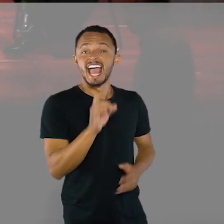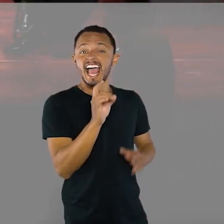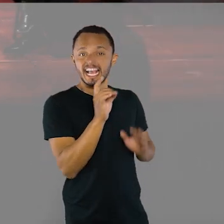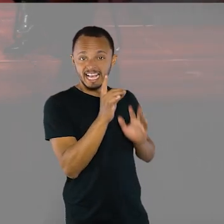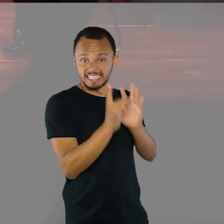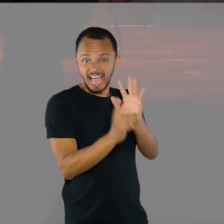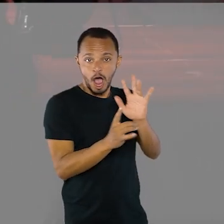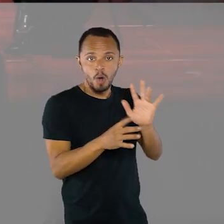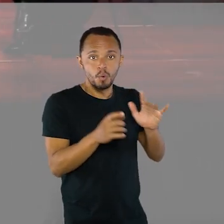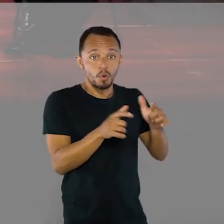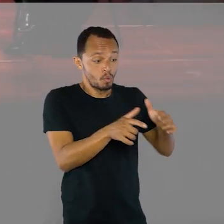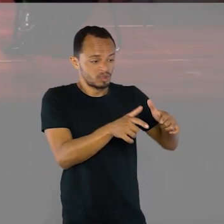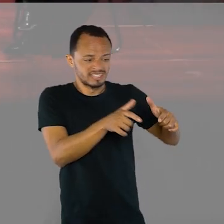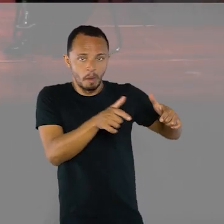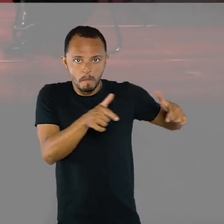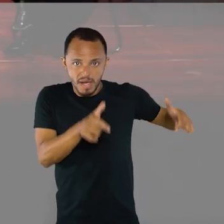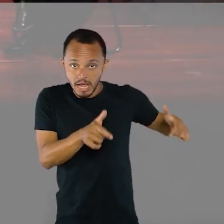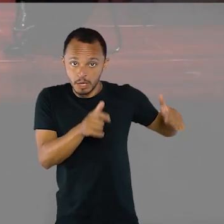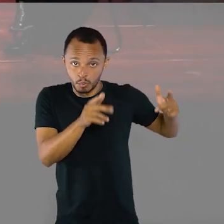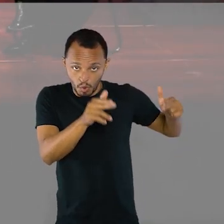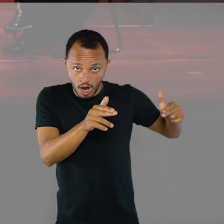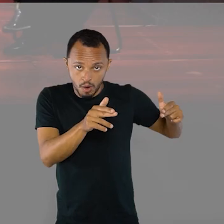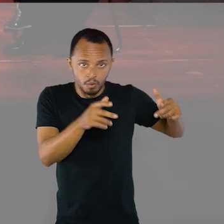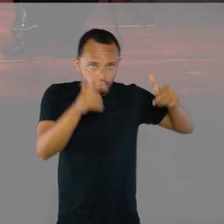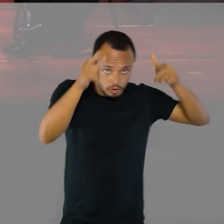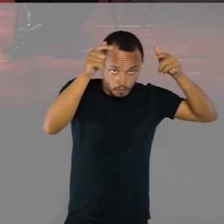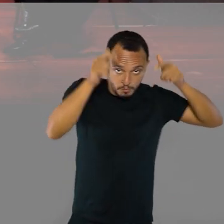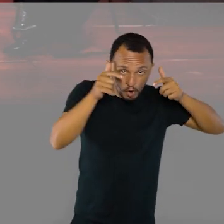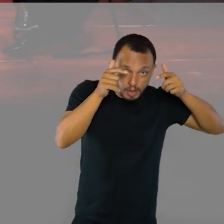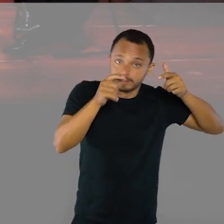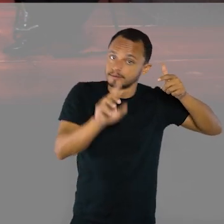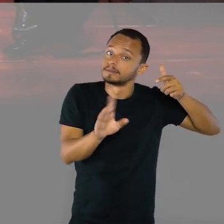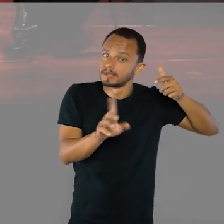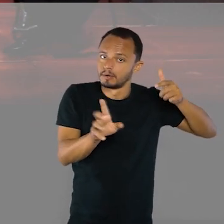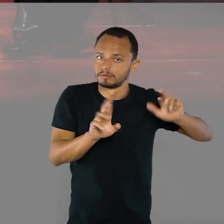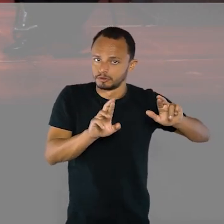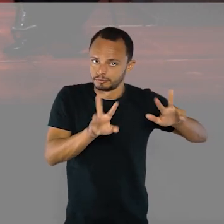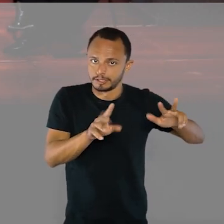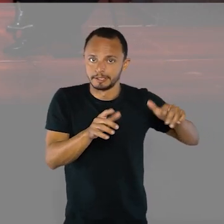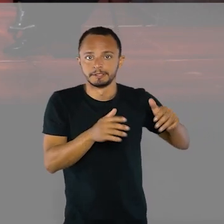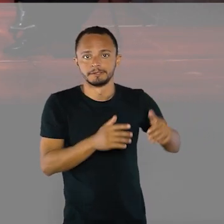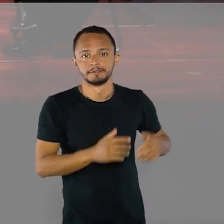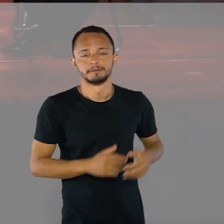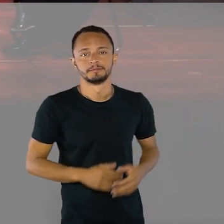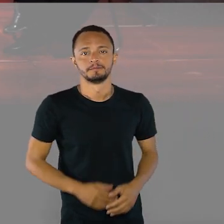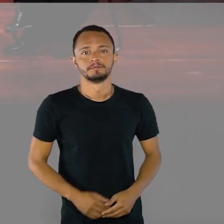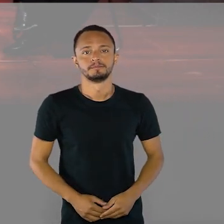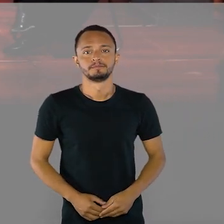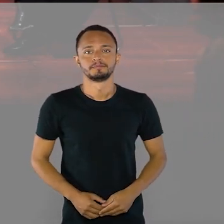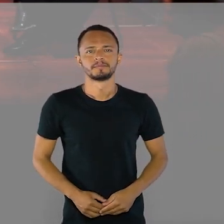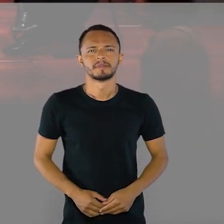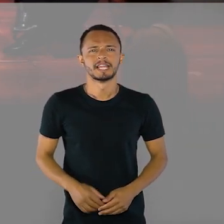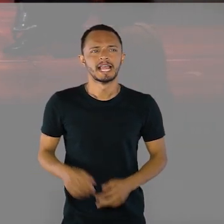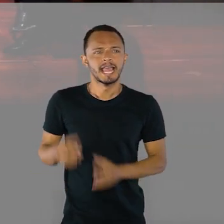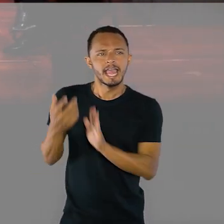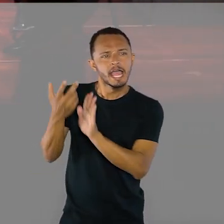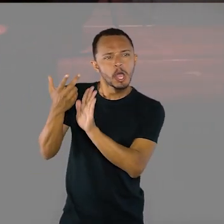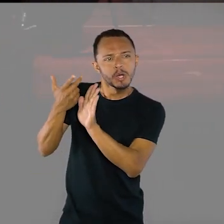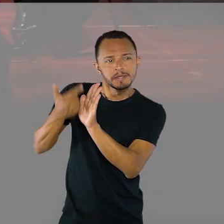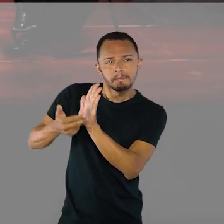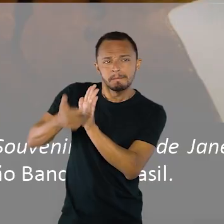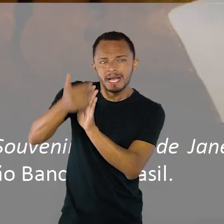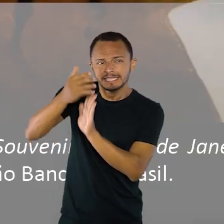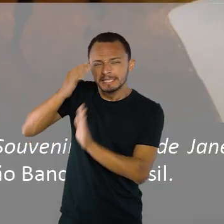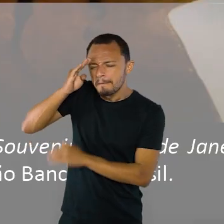foi coroado e sagrado. Pode virar. Pois bem, talvez essa é a imagem mais coetânea do